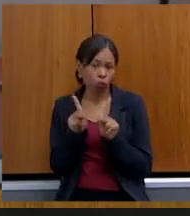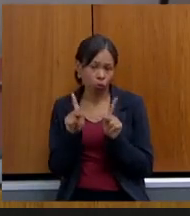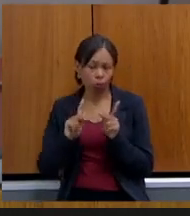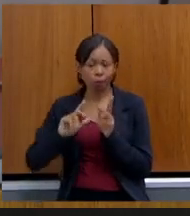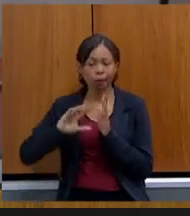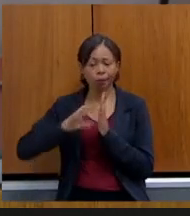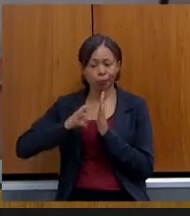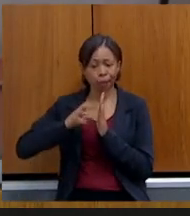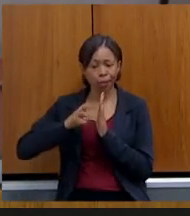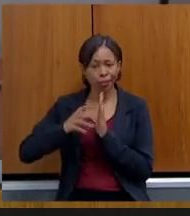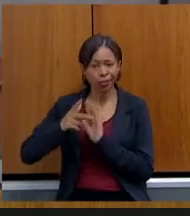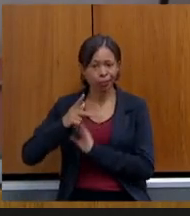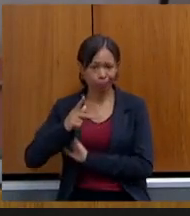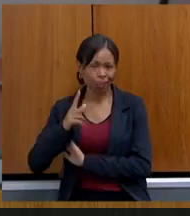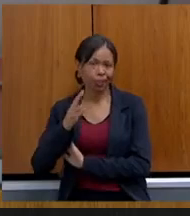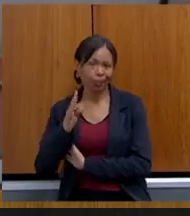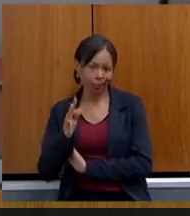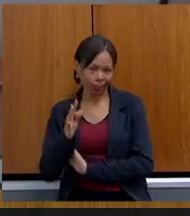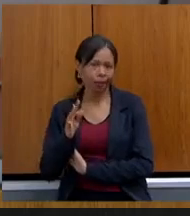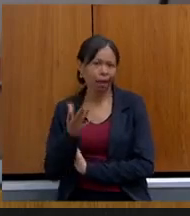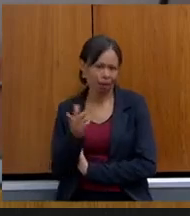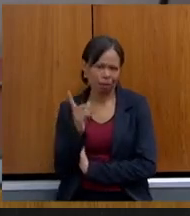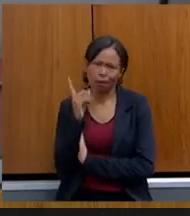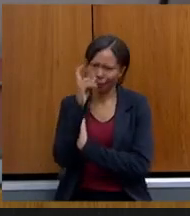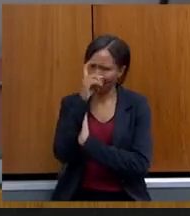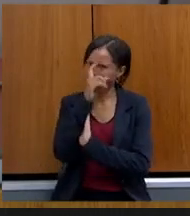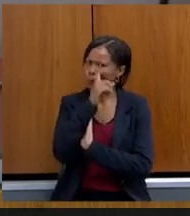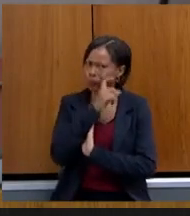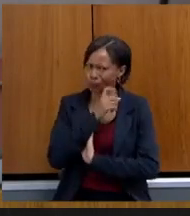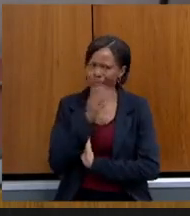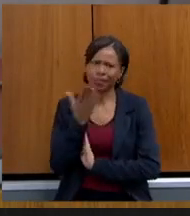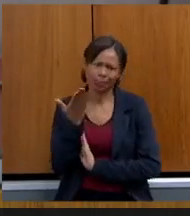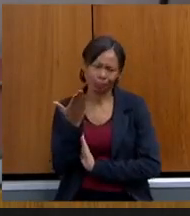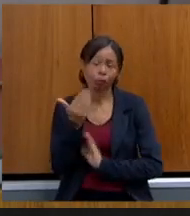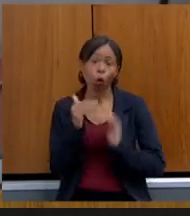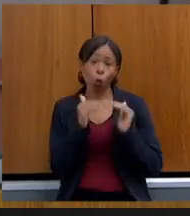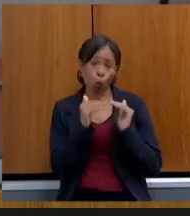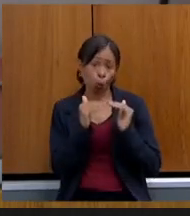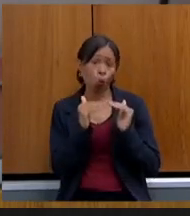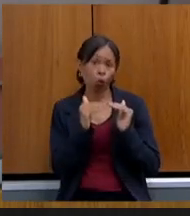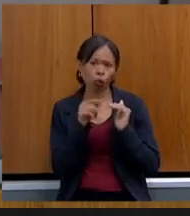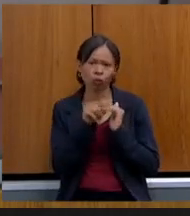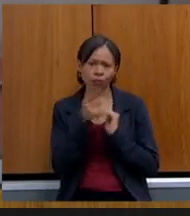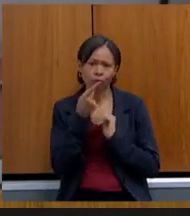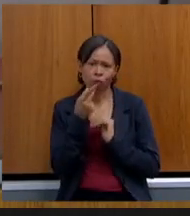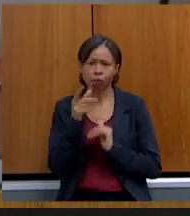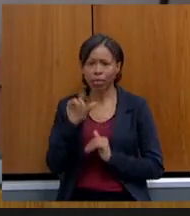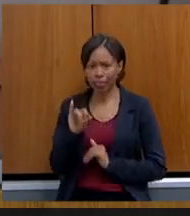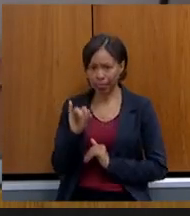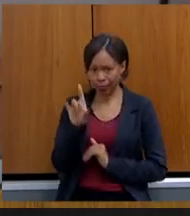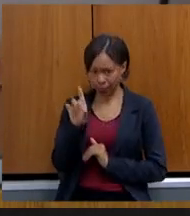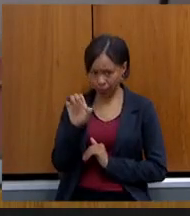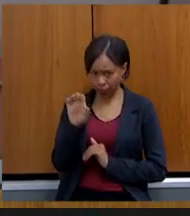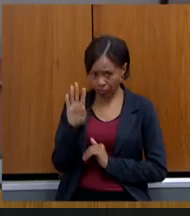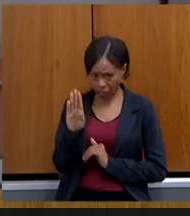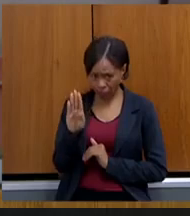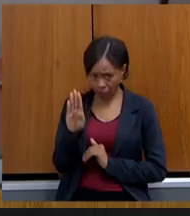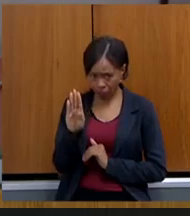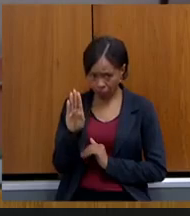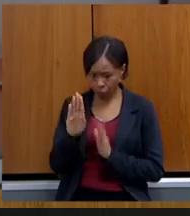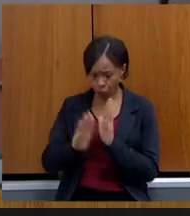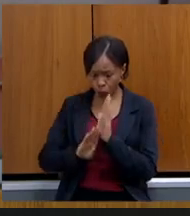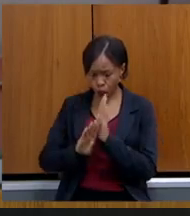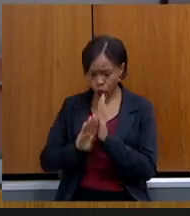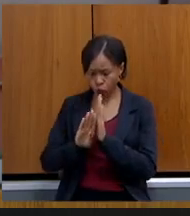Partido dos Oi flores e eu concordo com o senhor cuidado e não subiu do nada não deputado e o